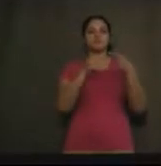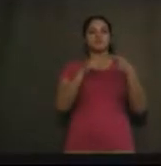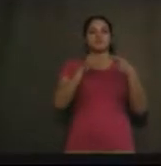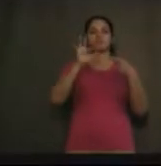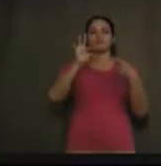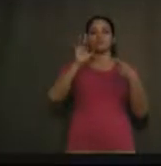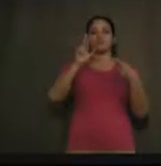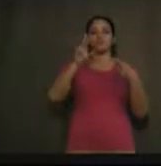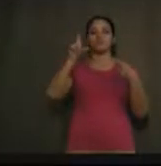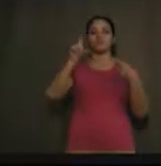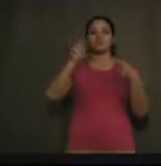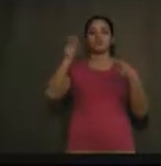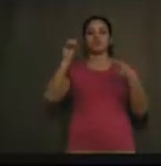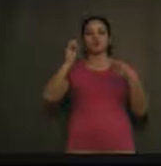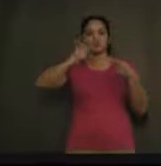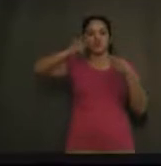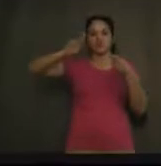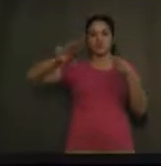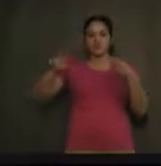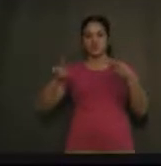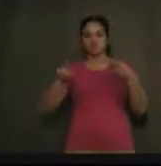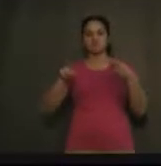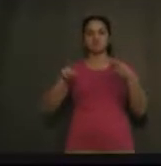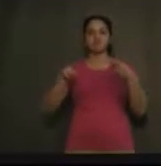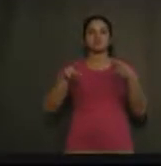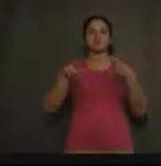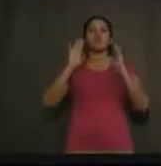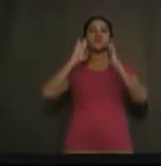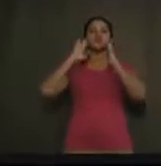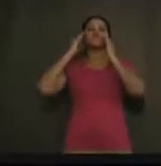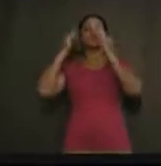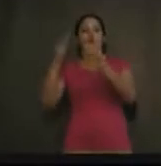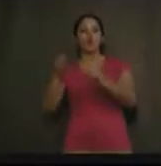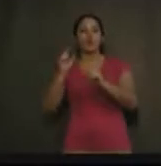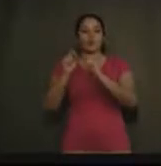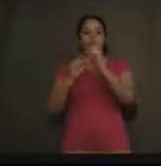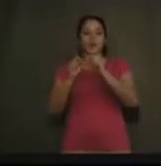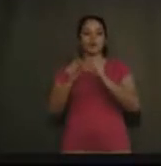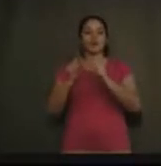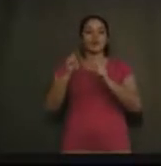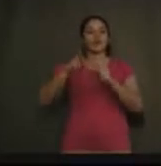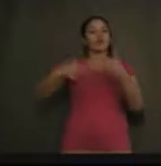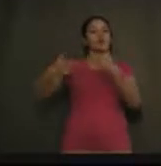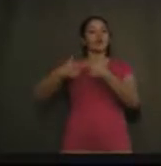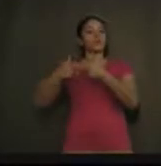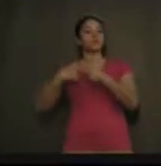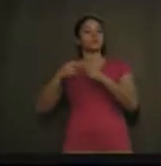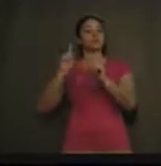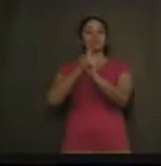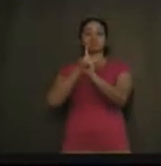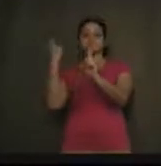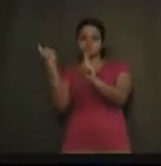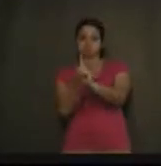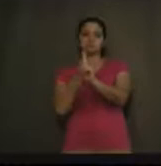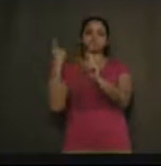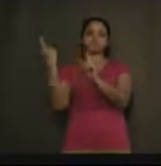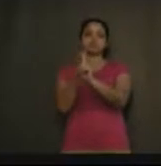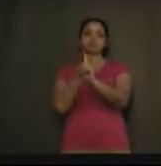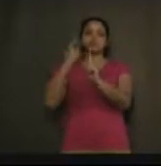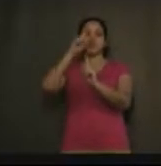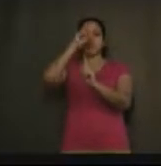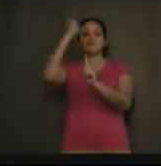equações diferenciais, foi o uso de seções transversais. A ideia é que temos o fluxo, as